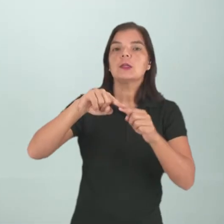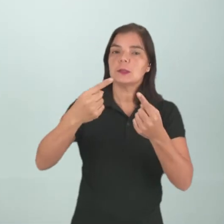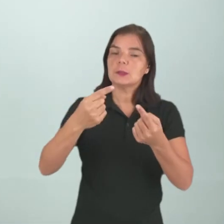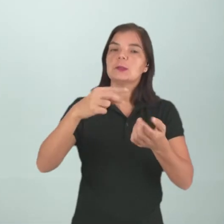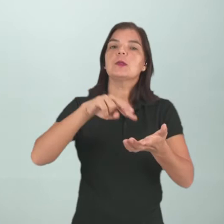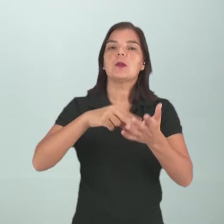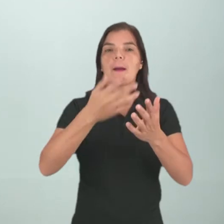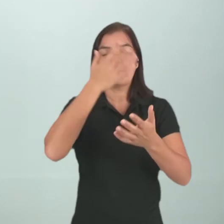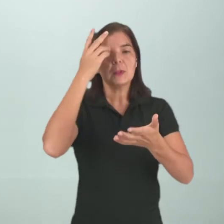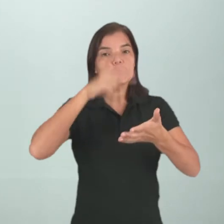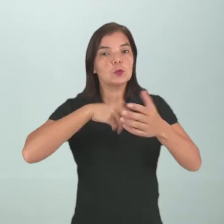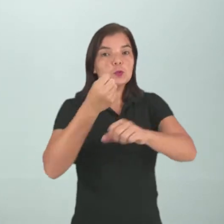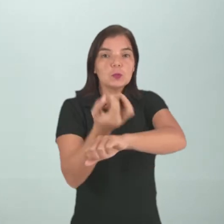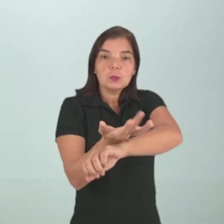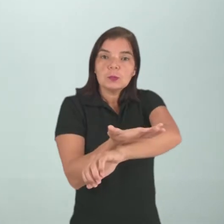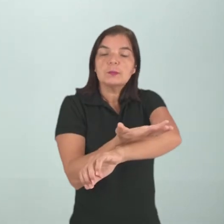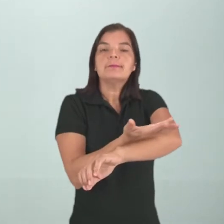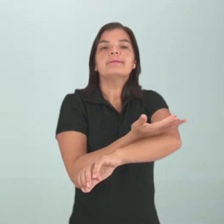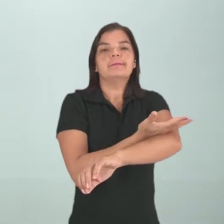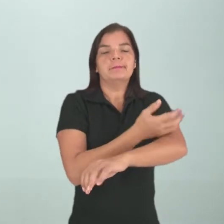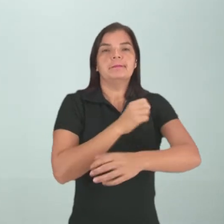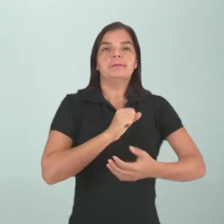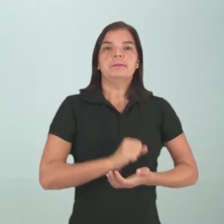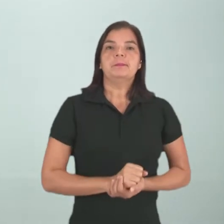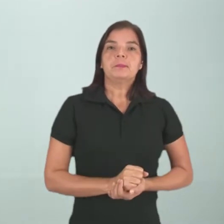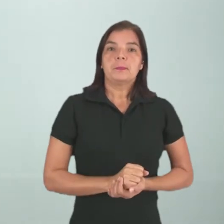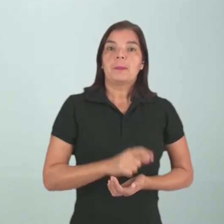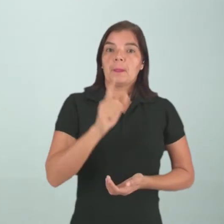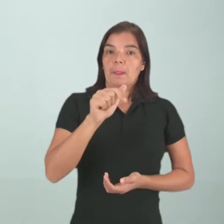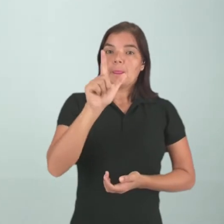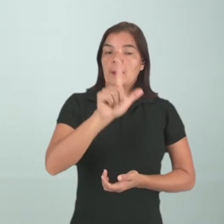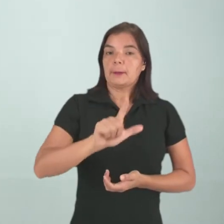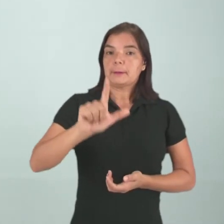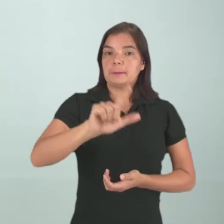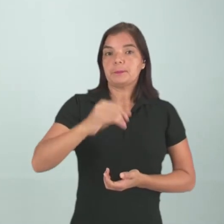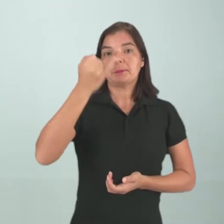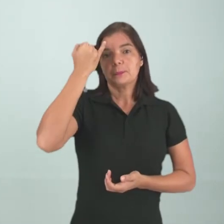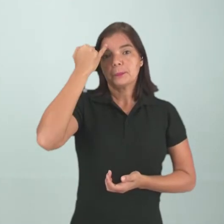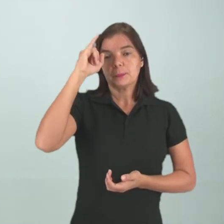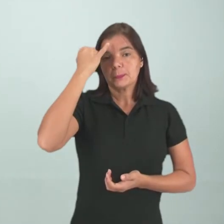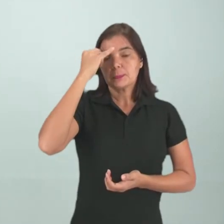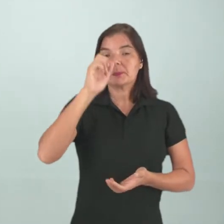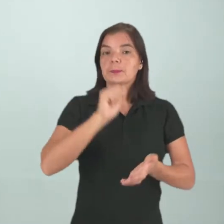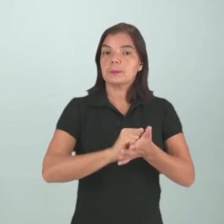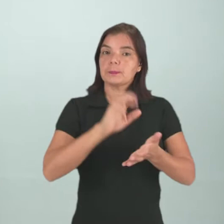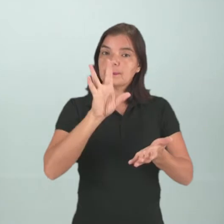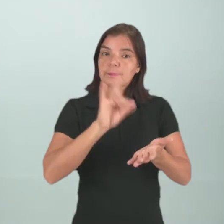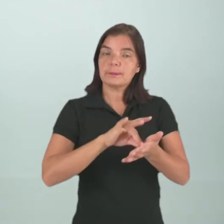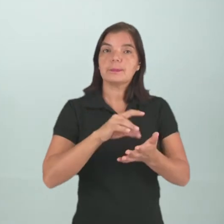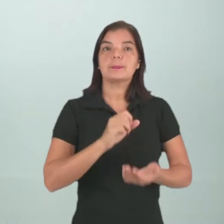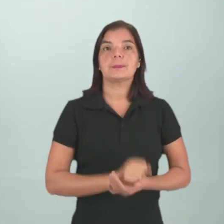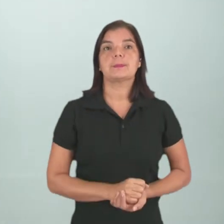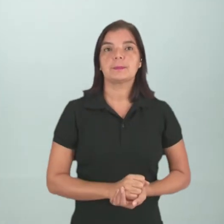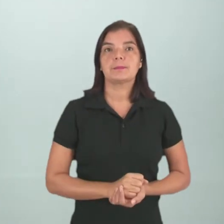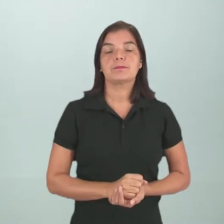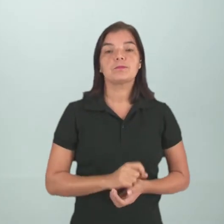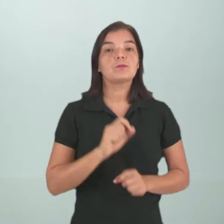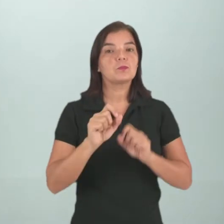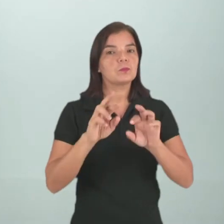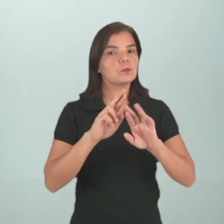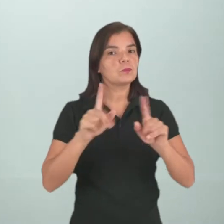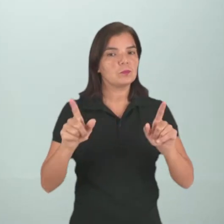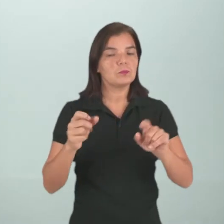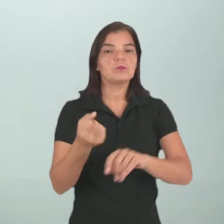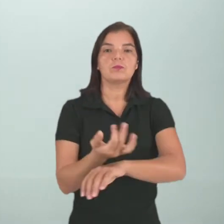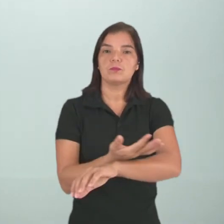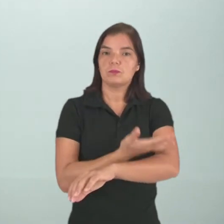que torna-se aí, nós temos aí uma literatura formada. É a recriação dessa realidade, provocando